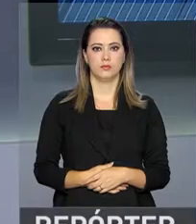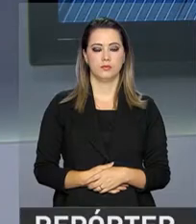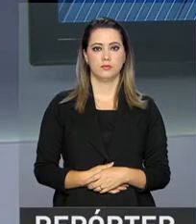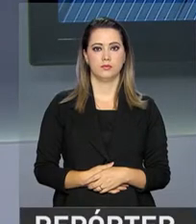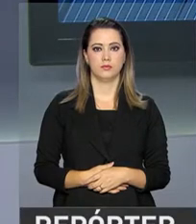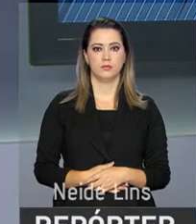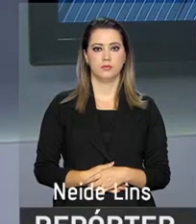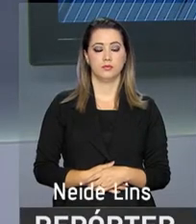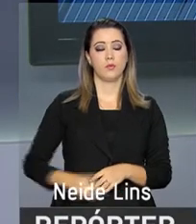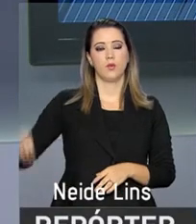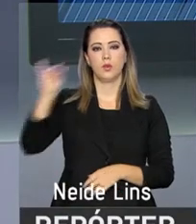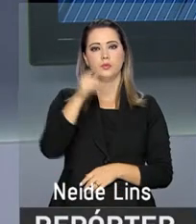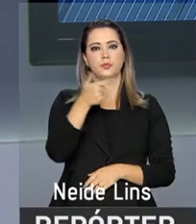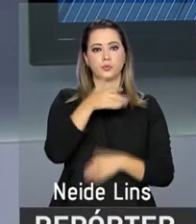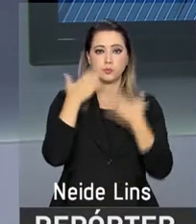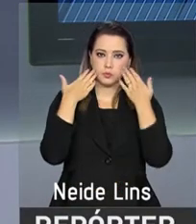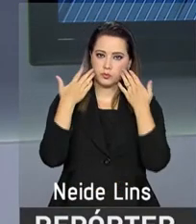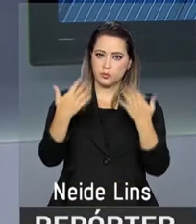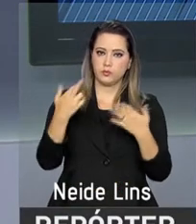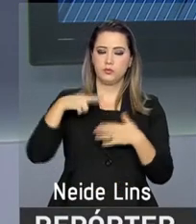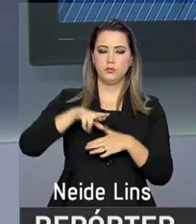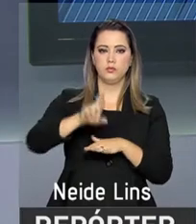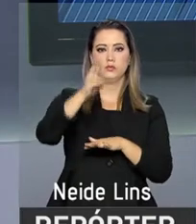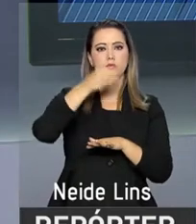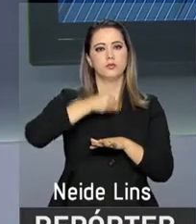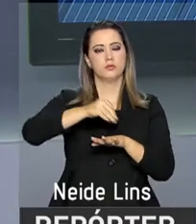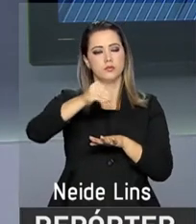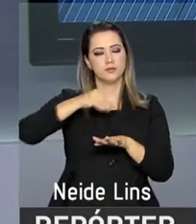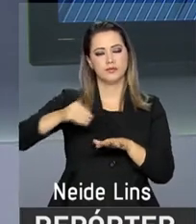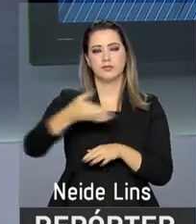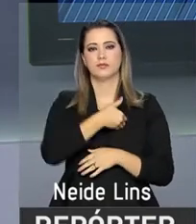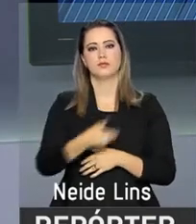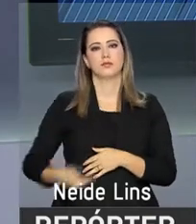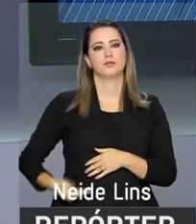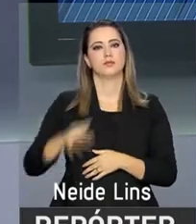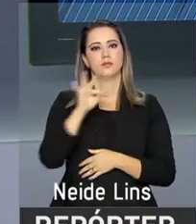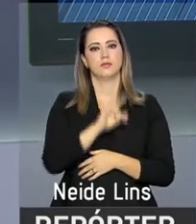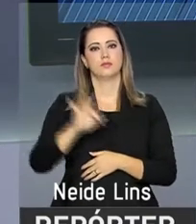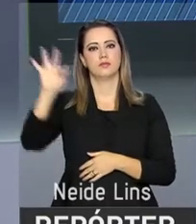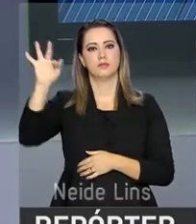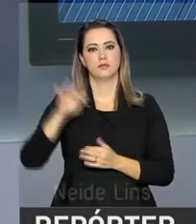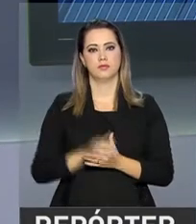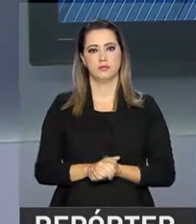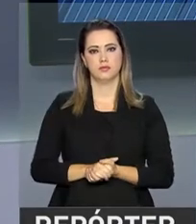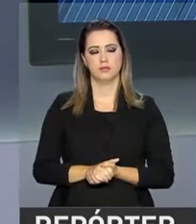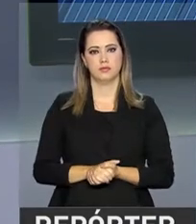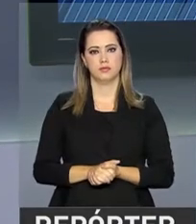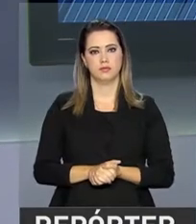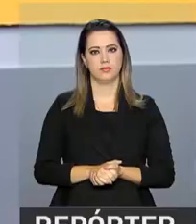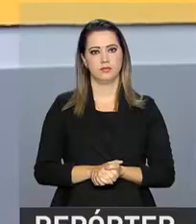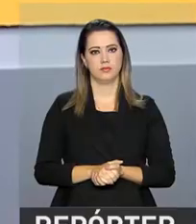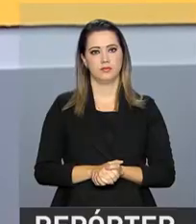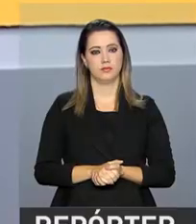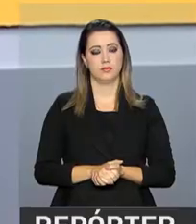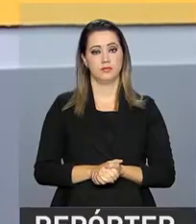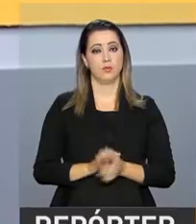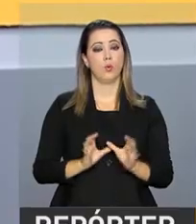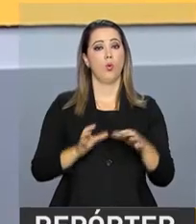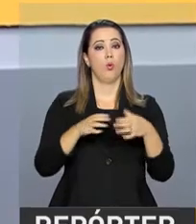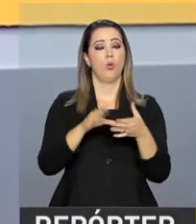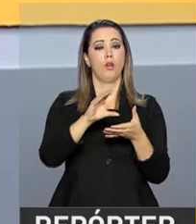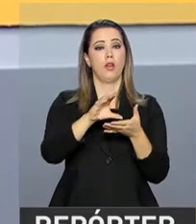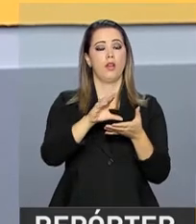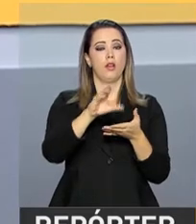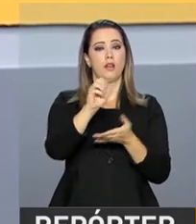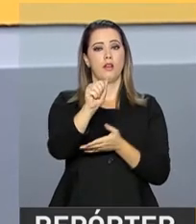lá estamos de volta com mais uma edição do repórter nbr que traz as notícias do governo federal o cadastro geral